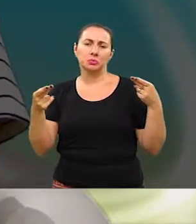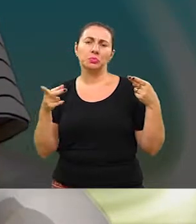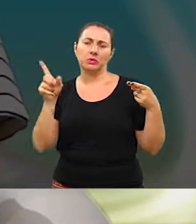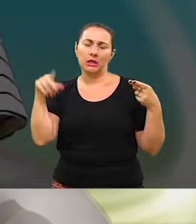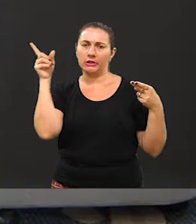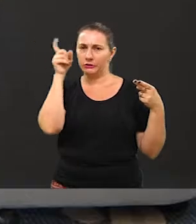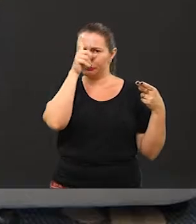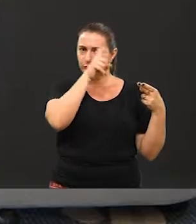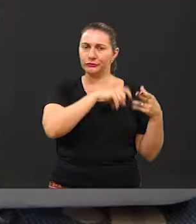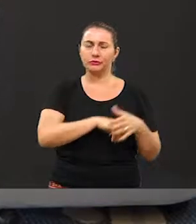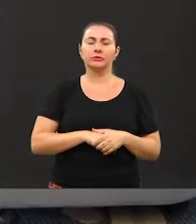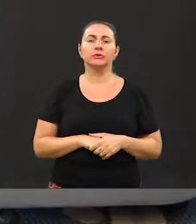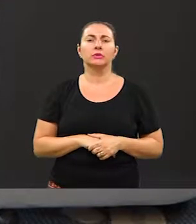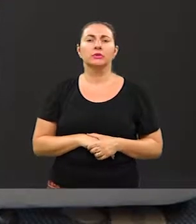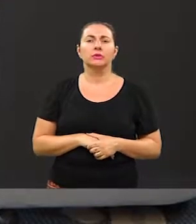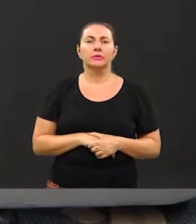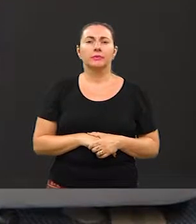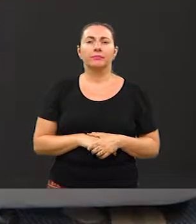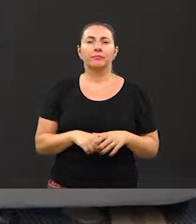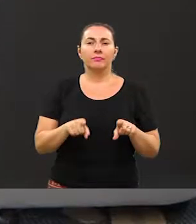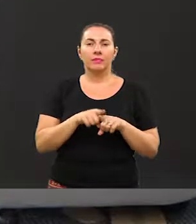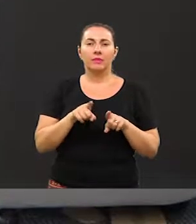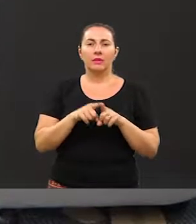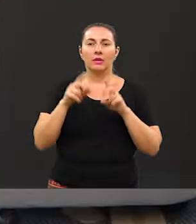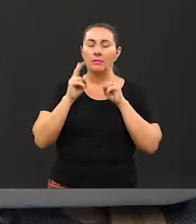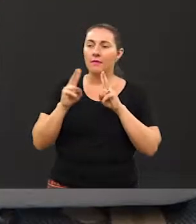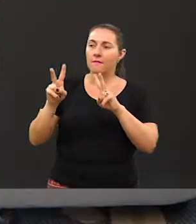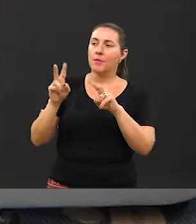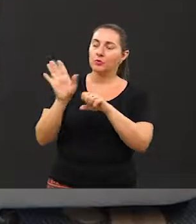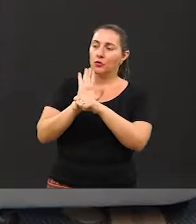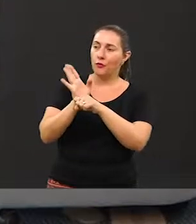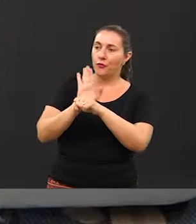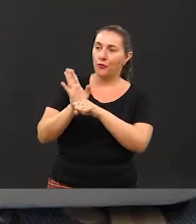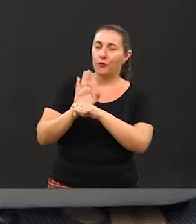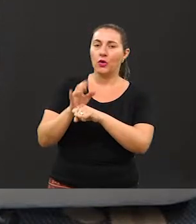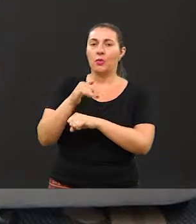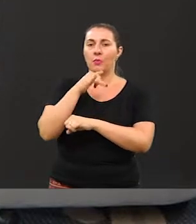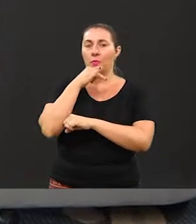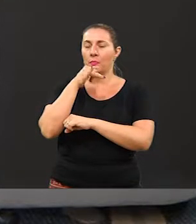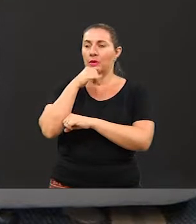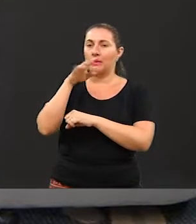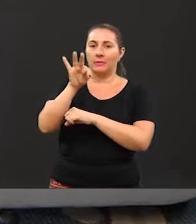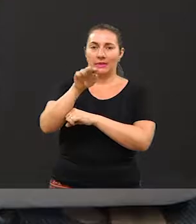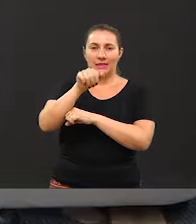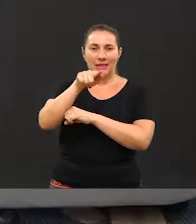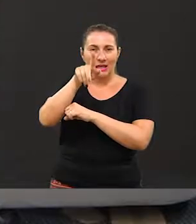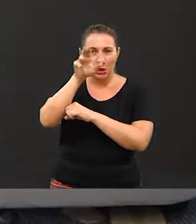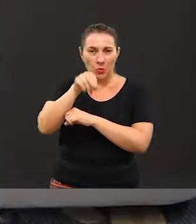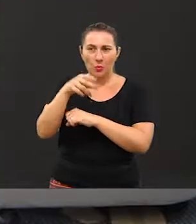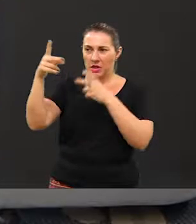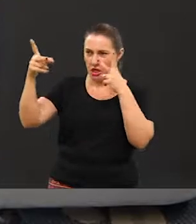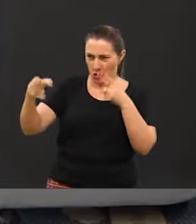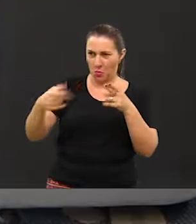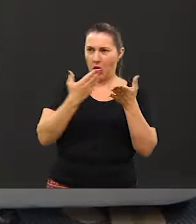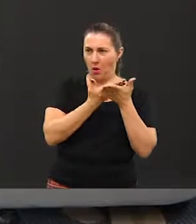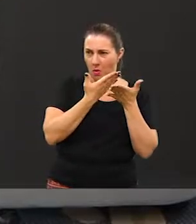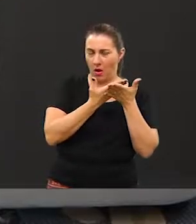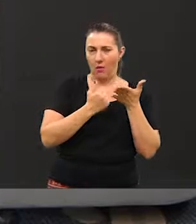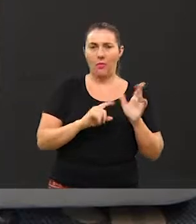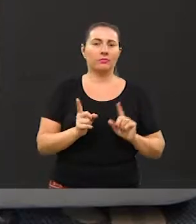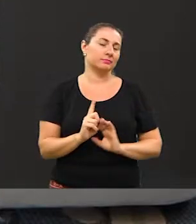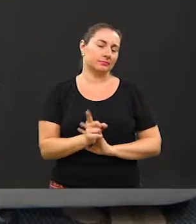bem... Esse tango que a gente vê bastante retratado nos filmes, por exemplo. Sim. É esse tango que as pessoas aprendem na